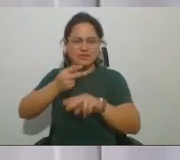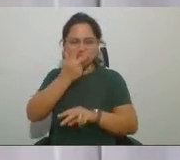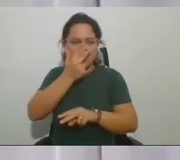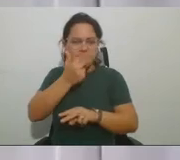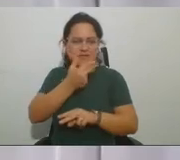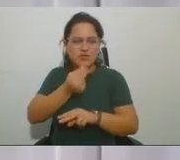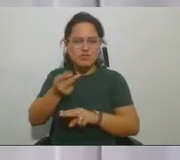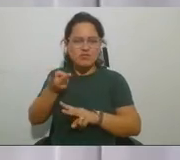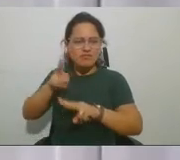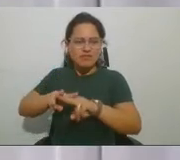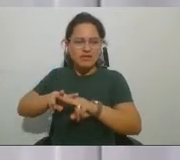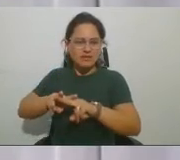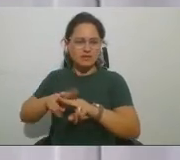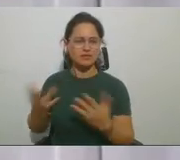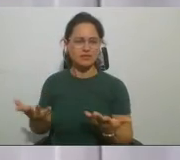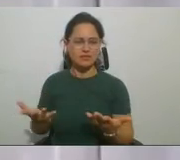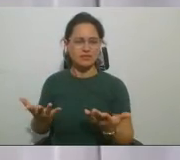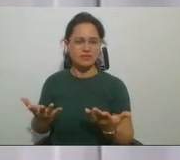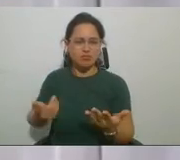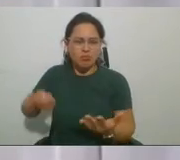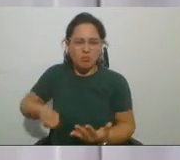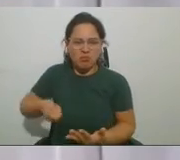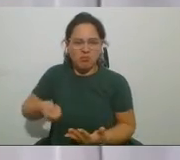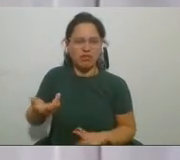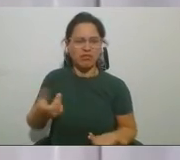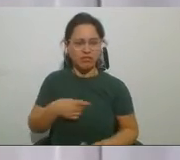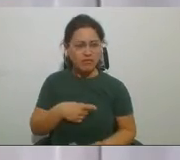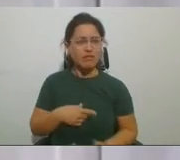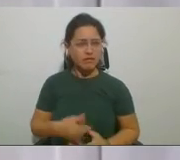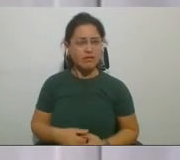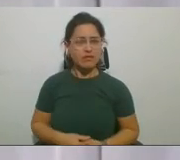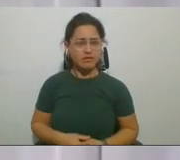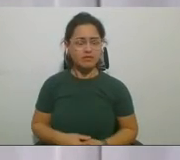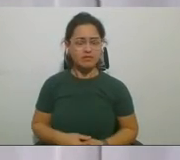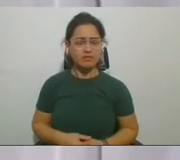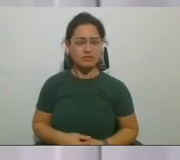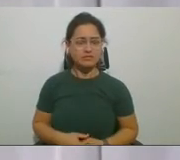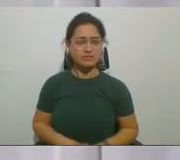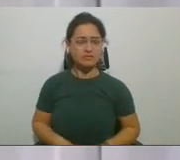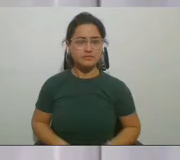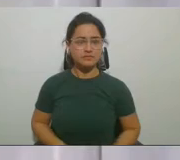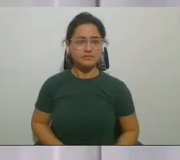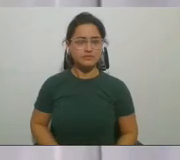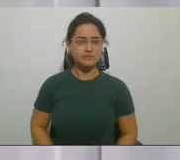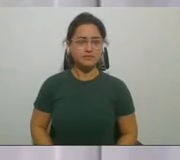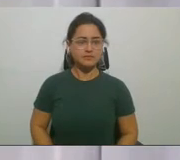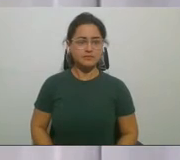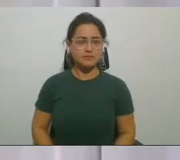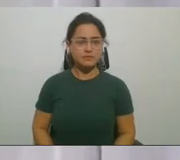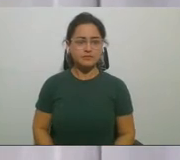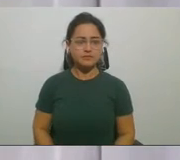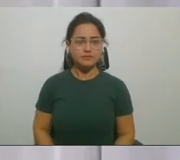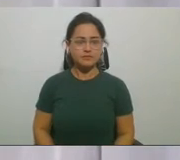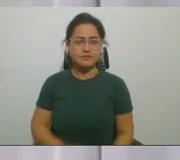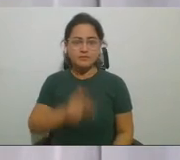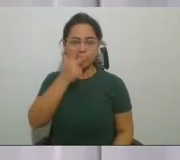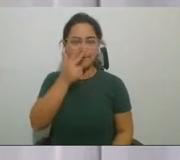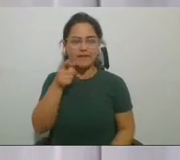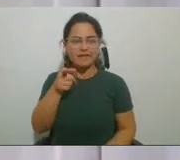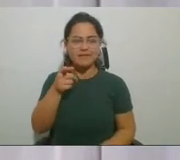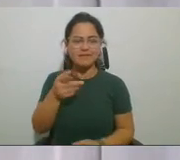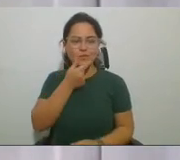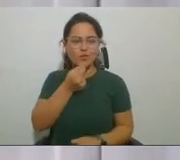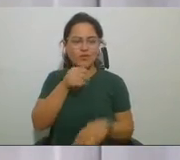submetidos. Essa lógica do submetedor que se submete, o submetedor que